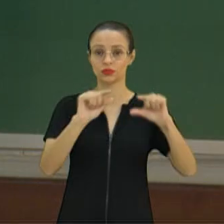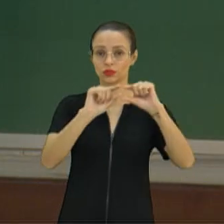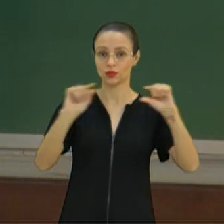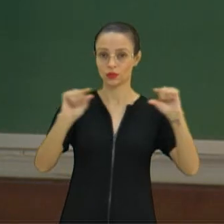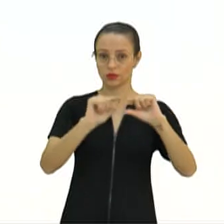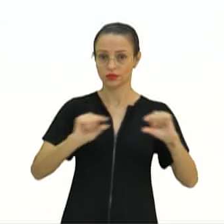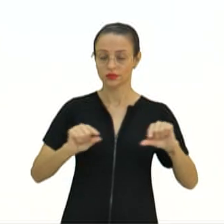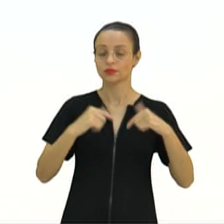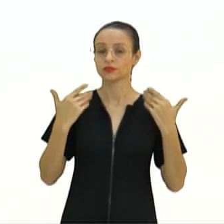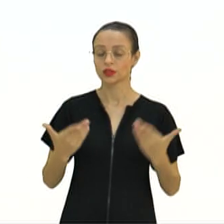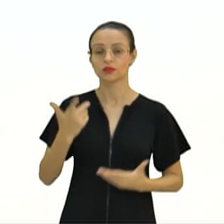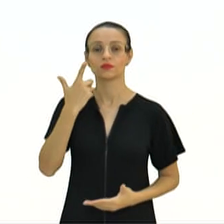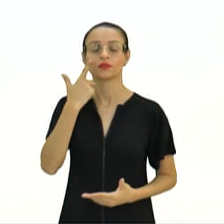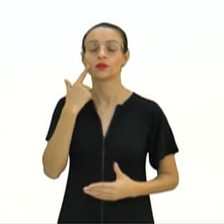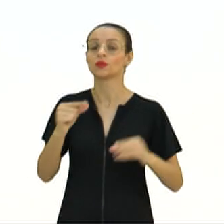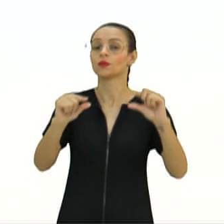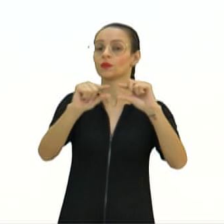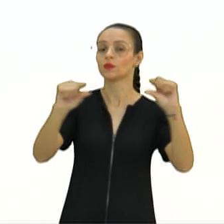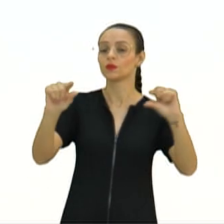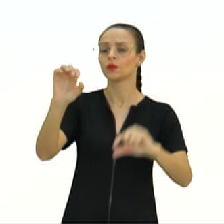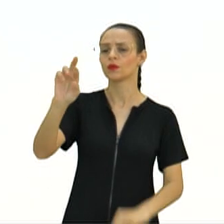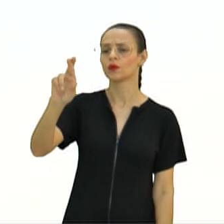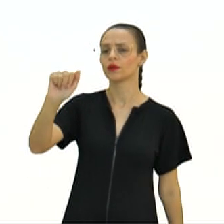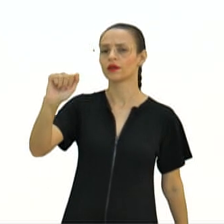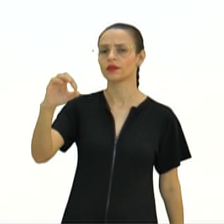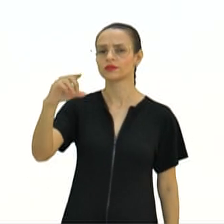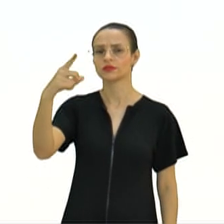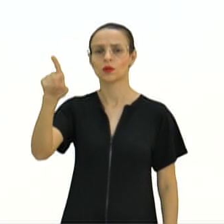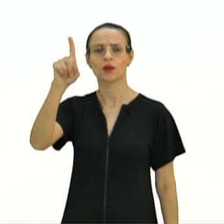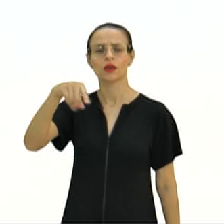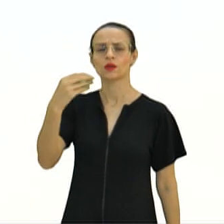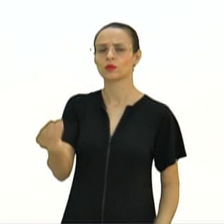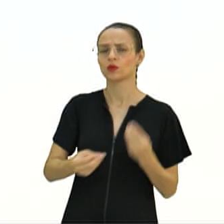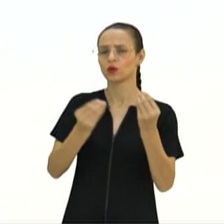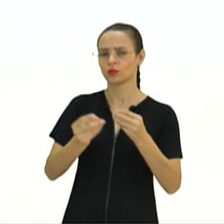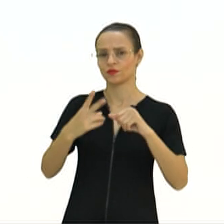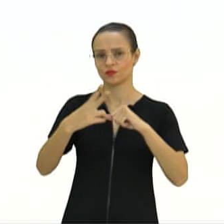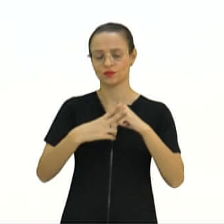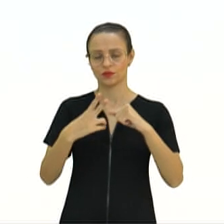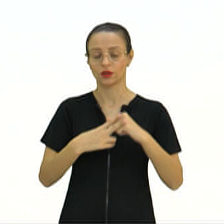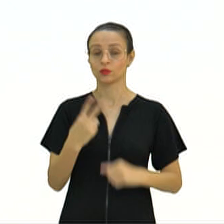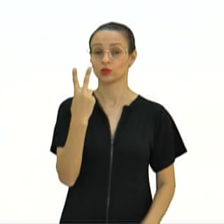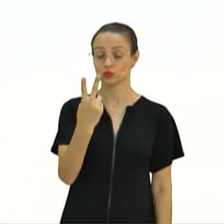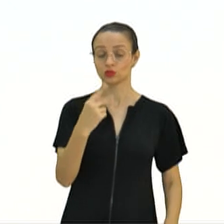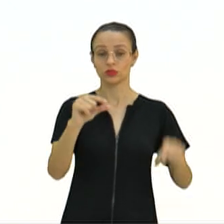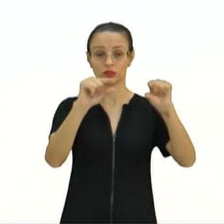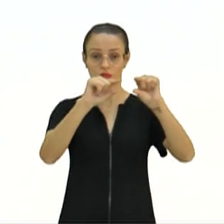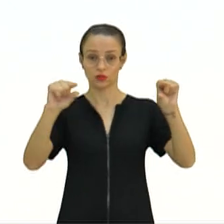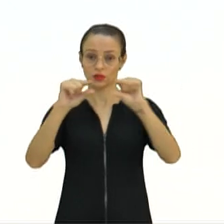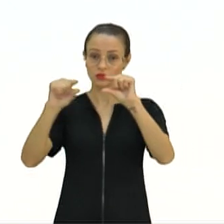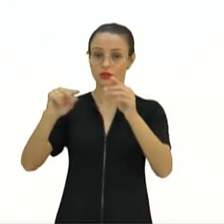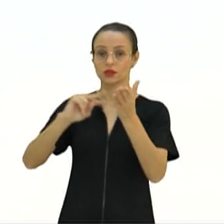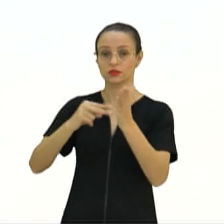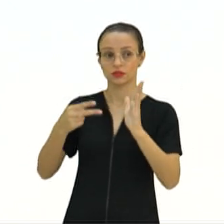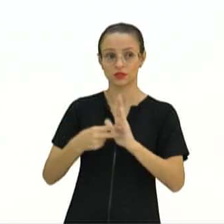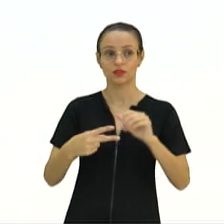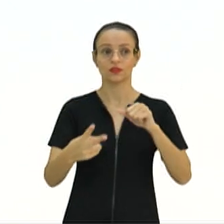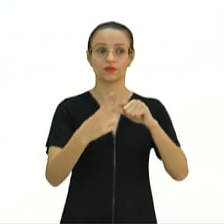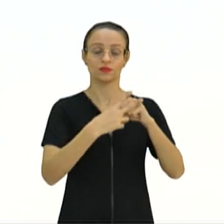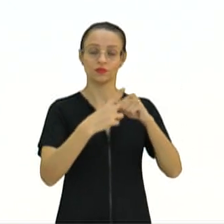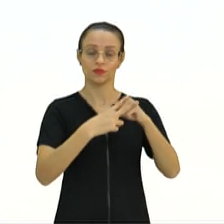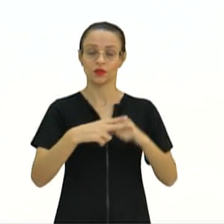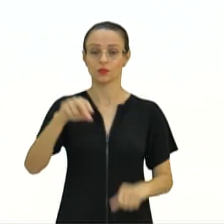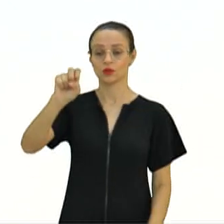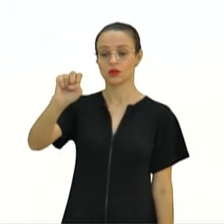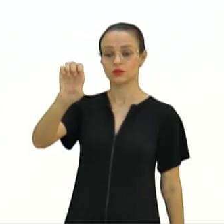lembrando que nós estabelecemos orações com a questão da forma verbal. Vejamos, duas orações, nós temos o verbo é, o verbo ser,